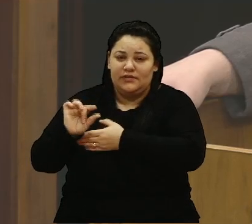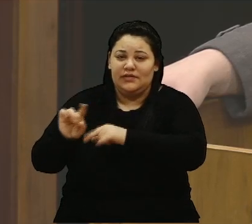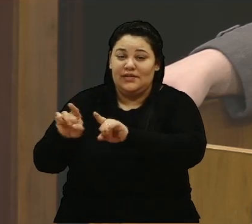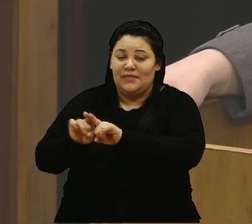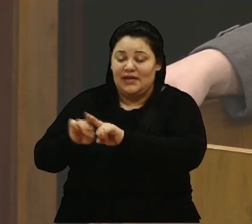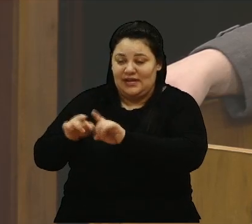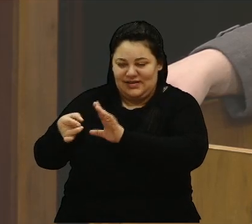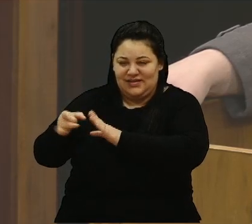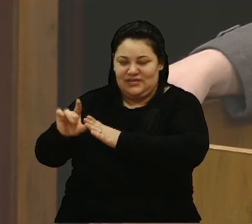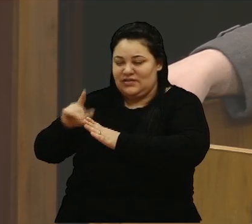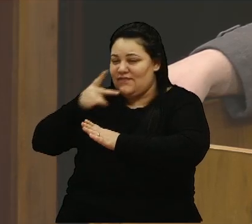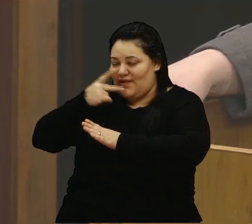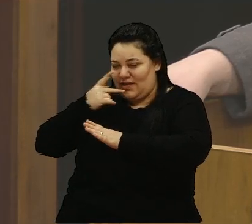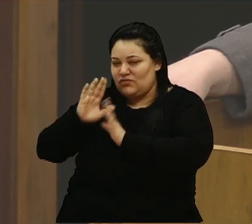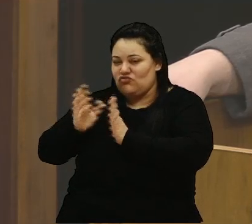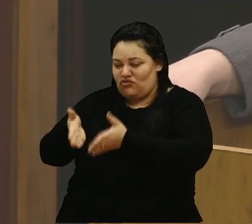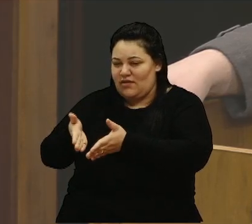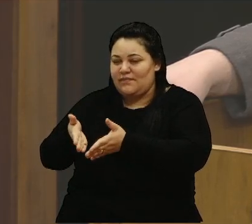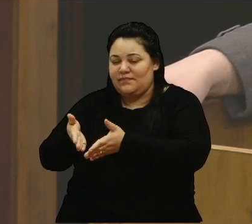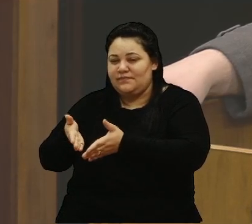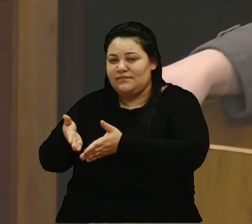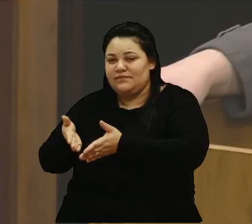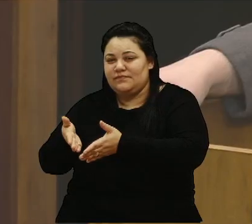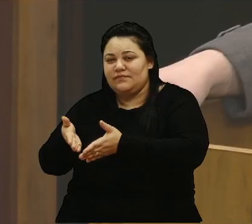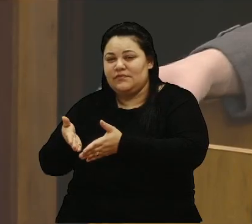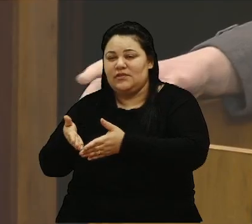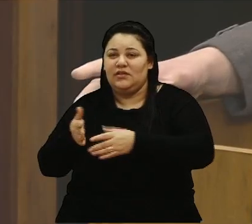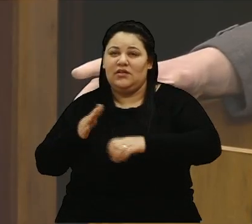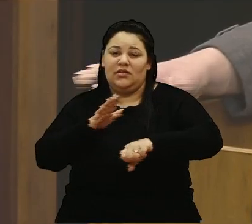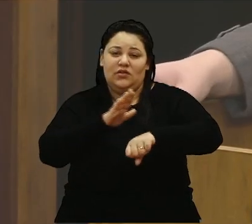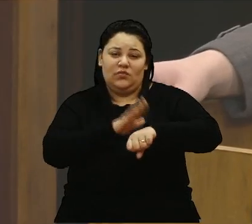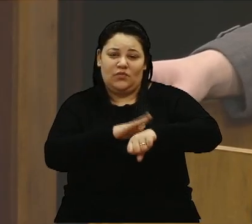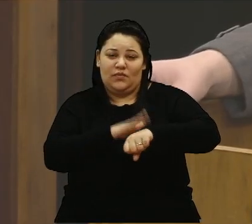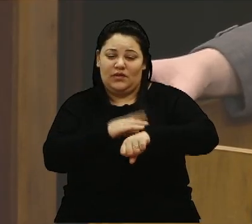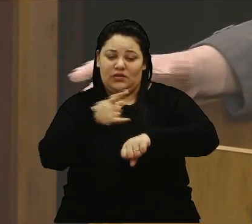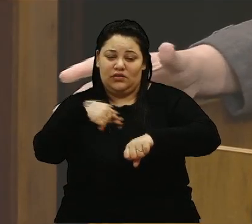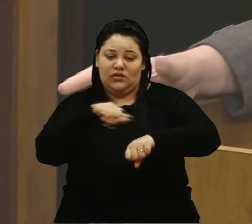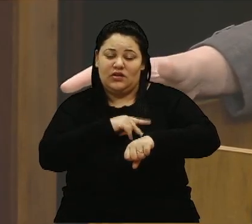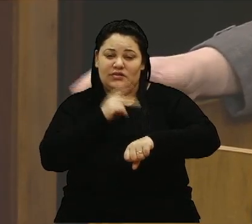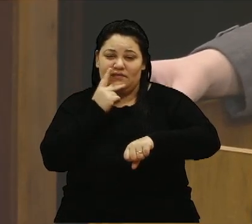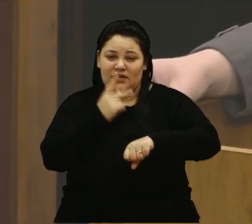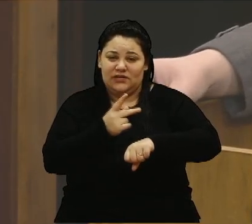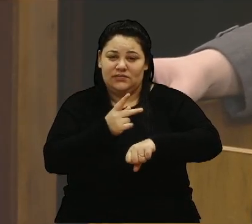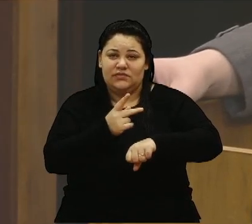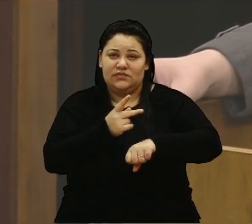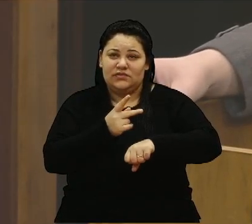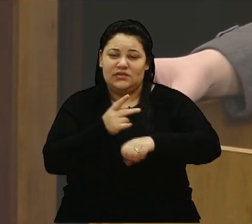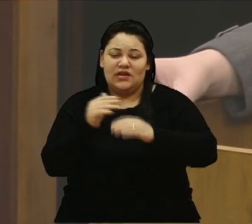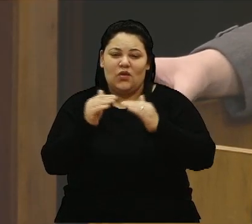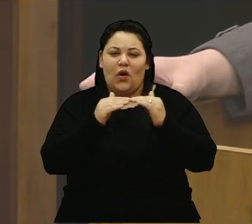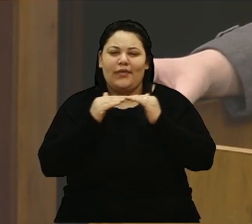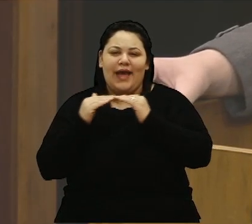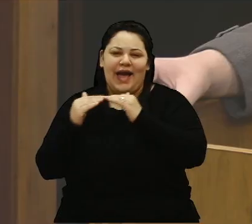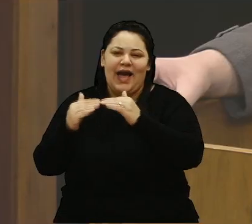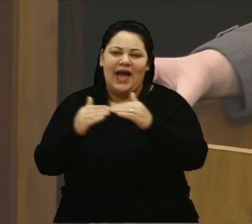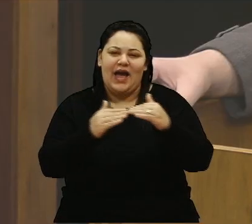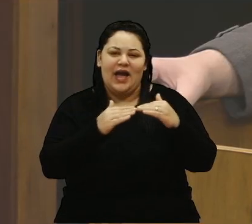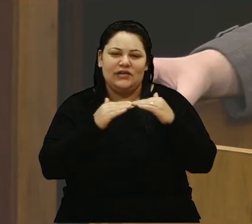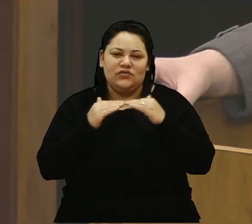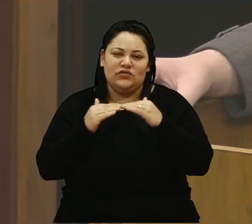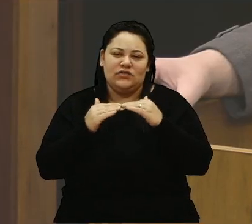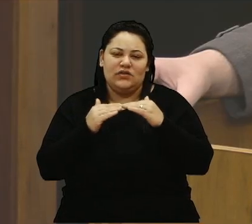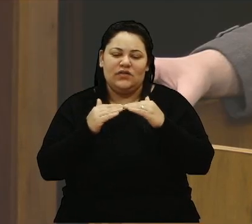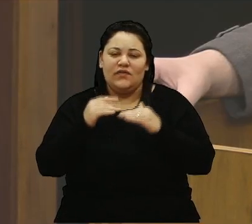cedo aqui nessa casa. E um momento também onde nós falamos tanto em lugar de fala, nós falamos tanto em igualdade, né?